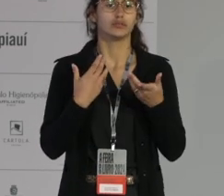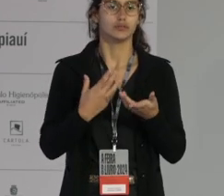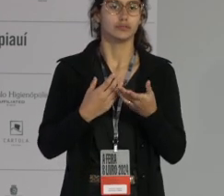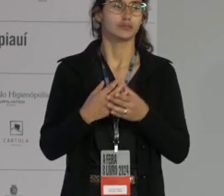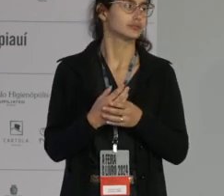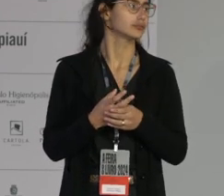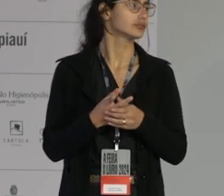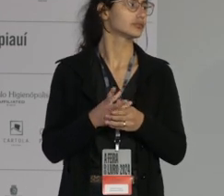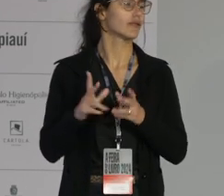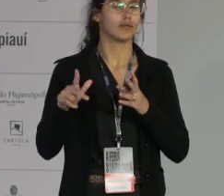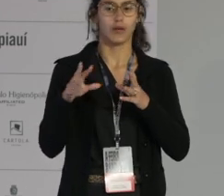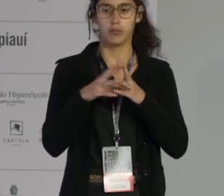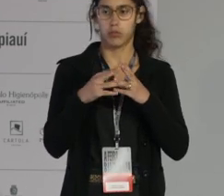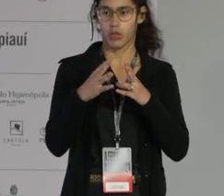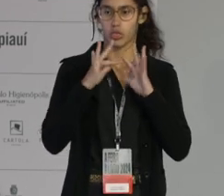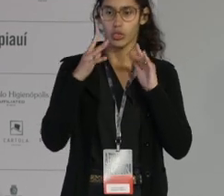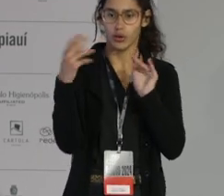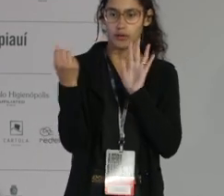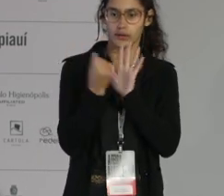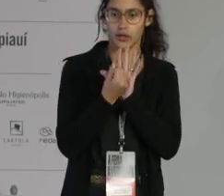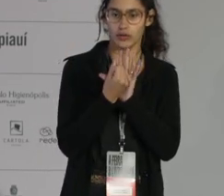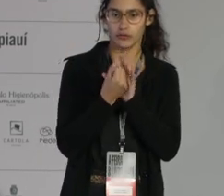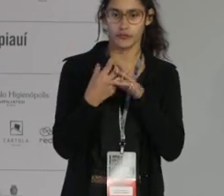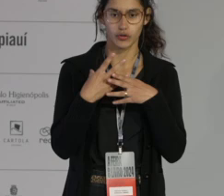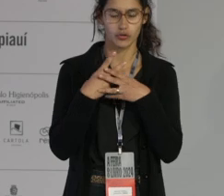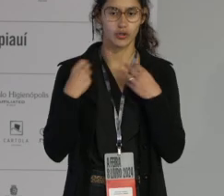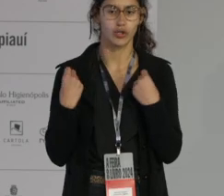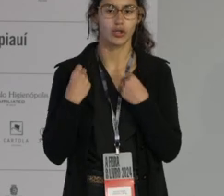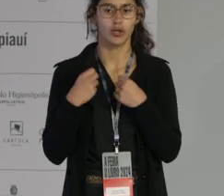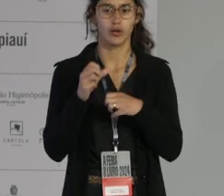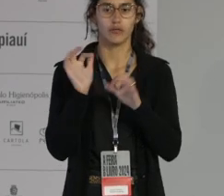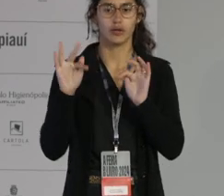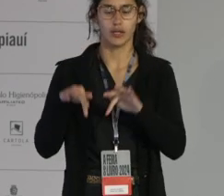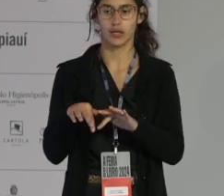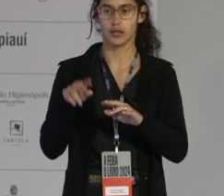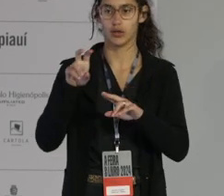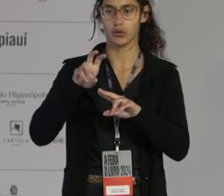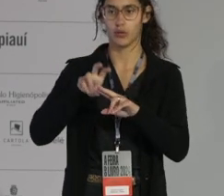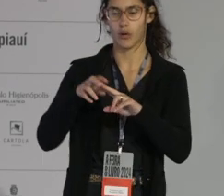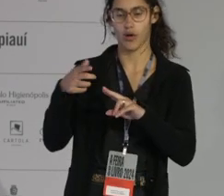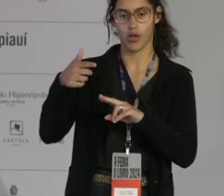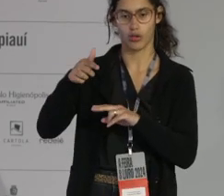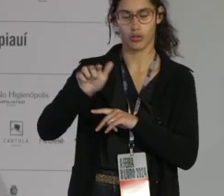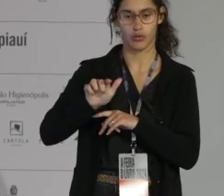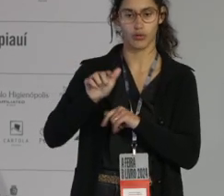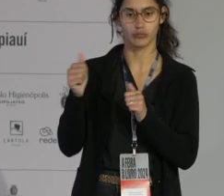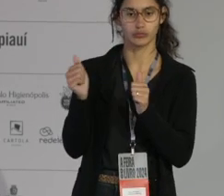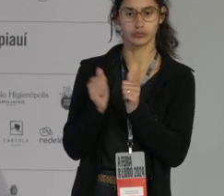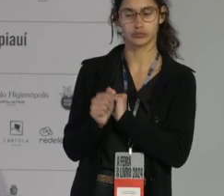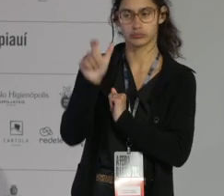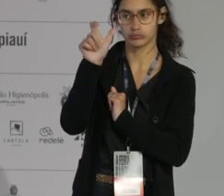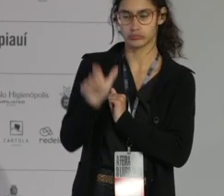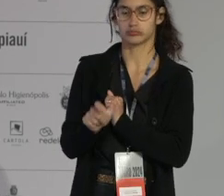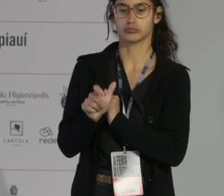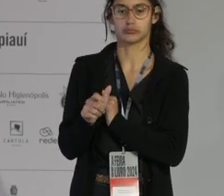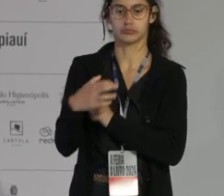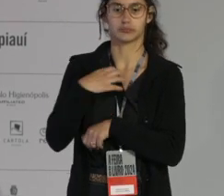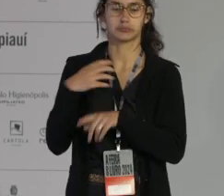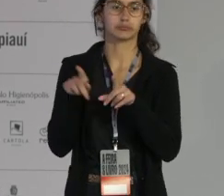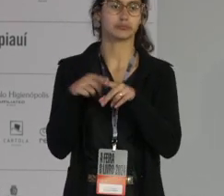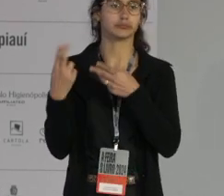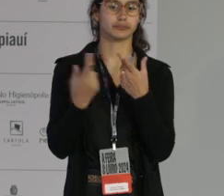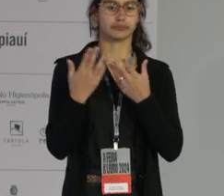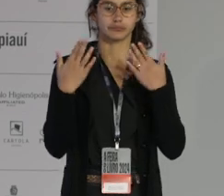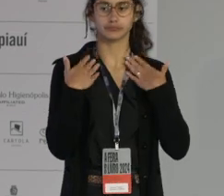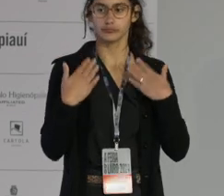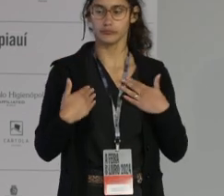E ele vai se despindo de toda identidade, e ele termina assim no colo do pajé de novo, assim nessa condição, assim, é como se fosse um